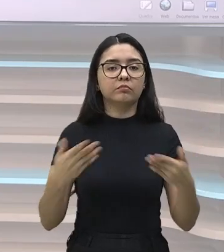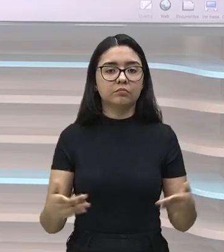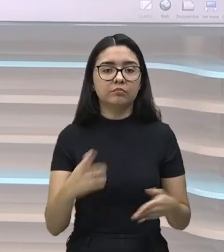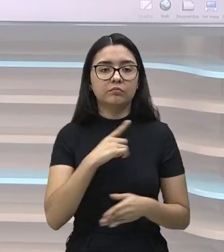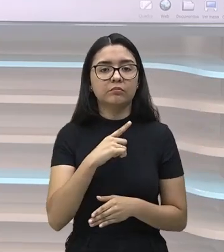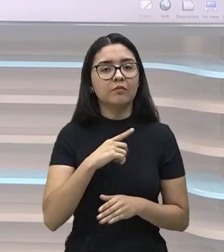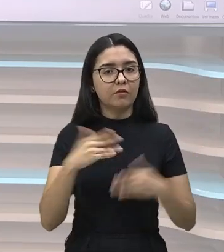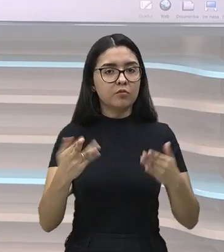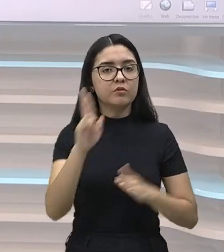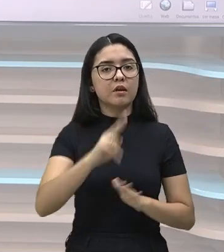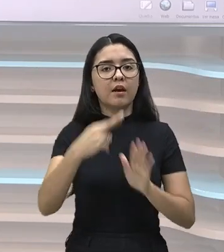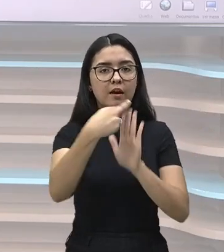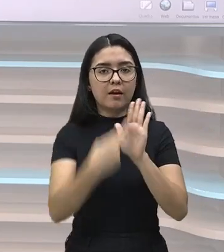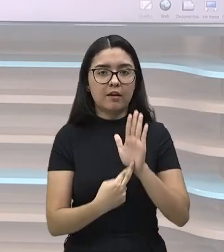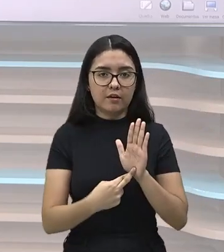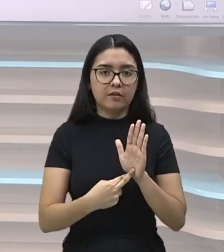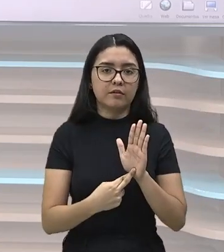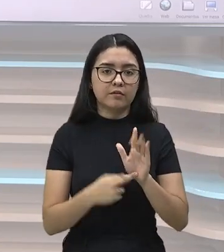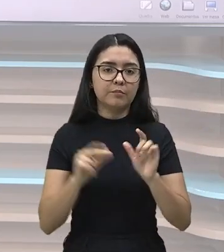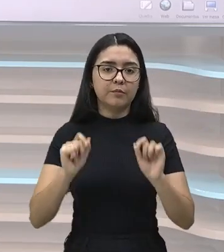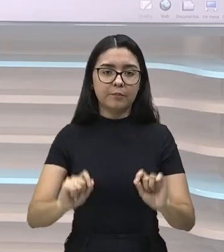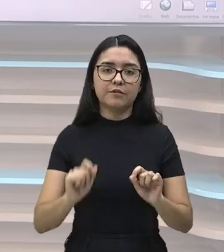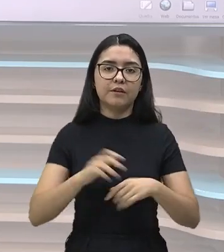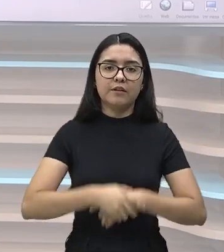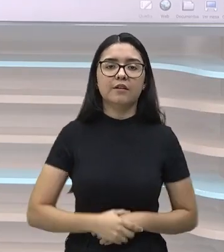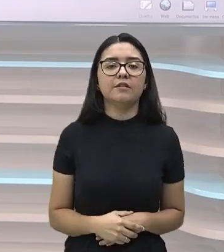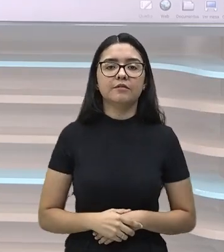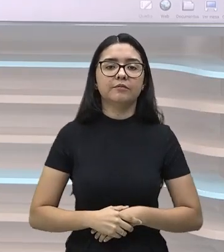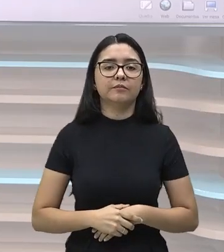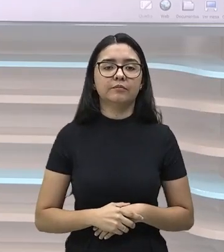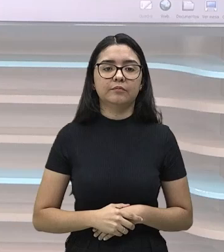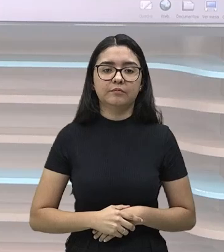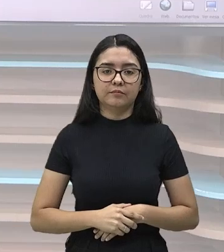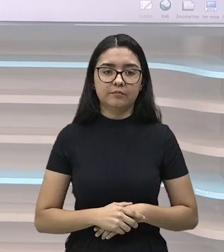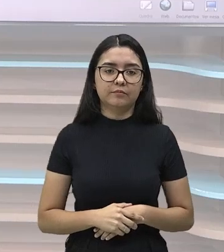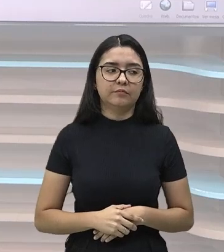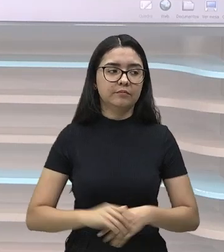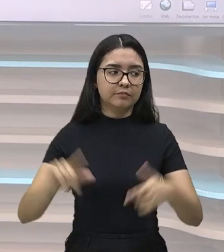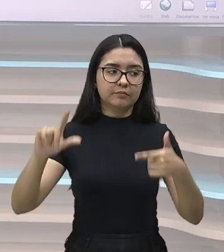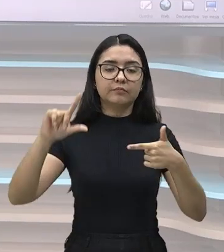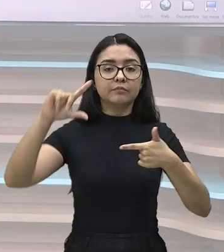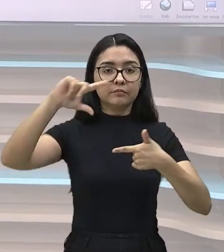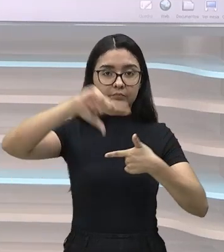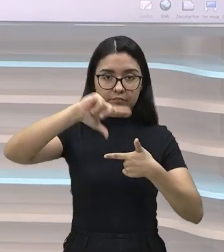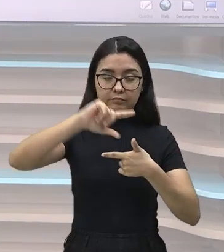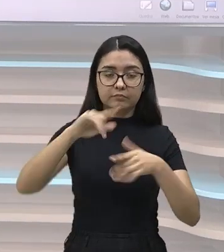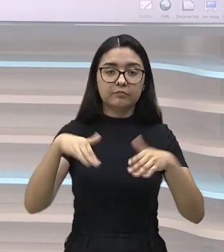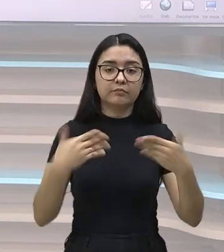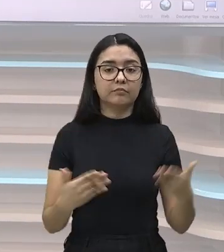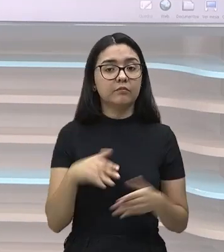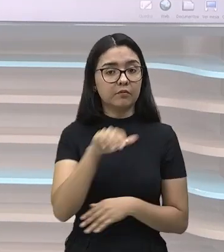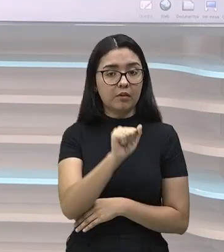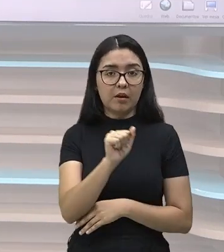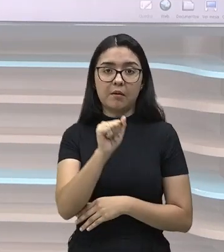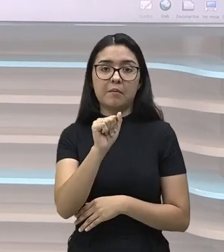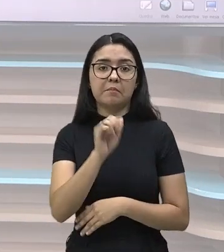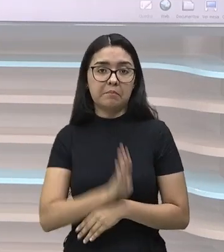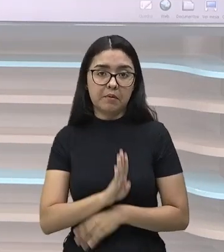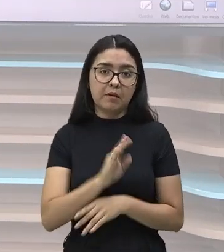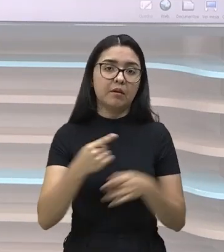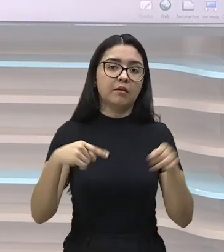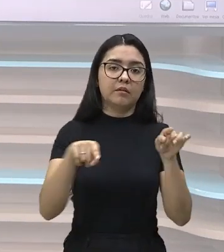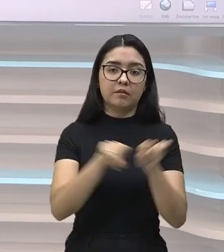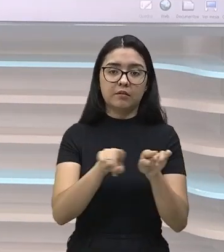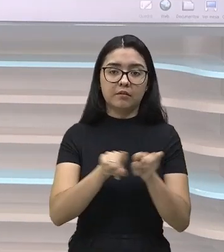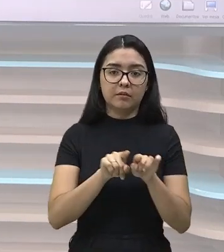3 regrinhas de proporcionalidade lá, daquelas proporções, né? A está para B, assim como B está para C, ou então o tamanho todo vai estar para